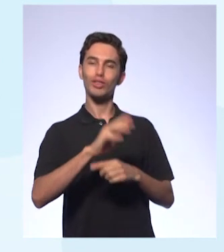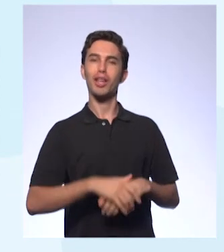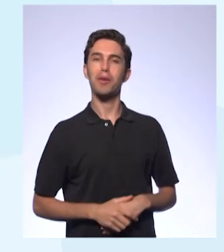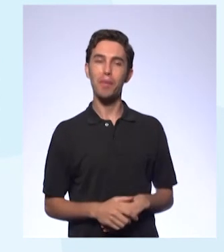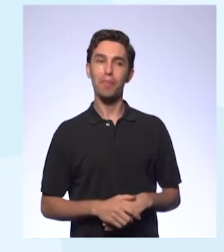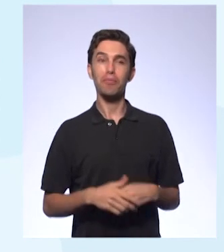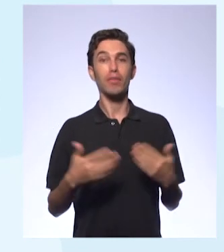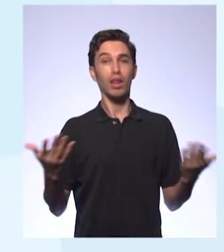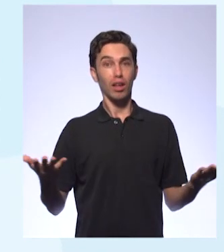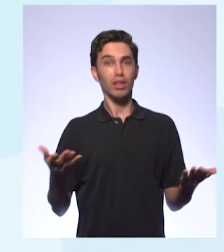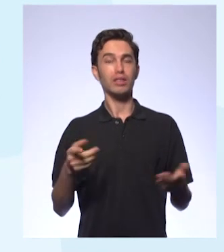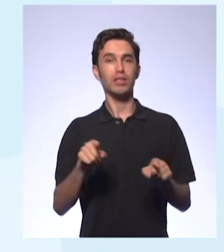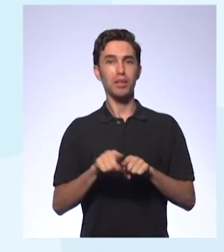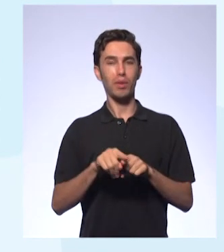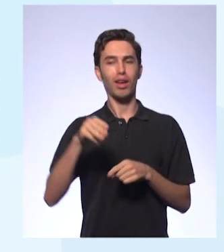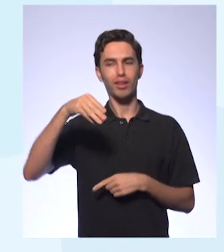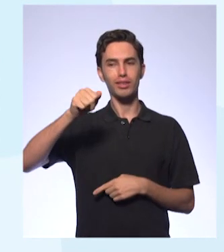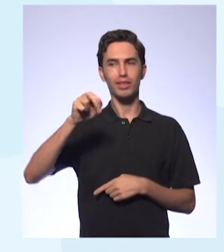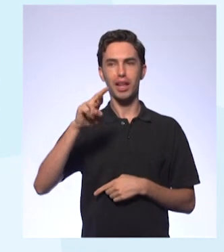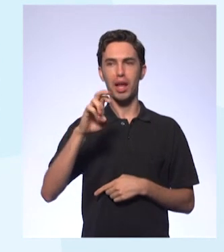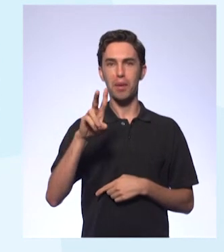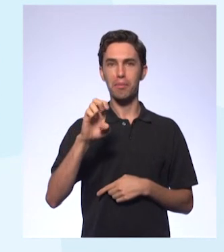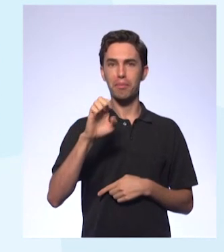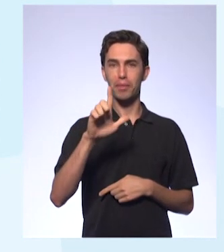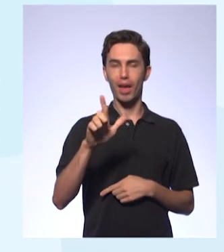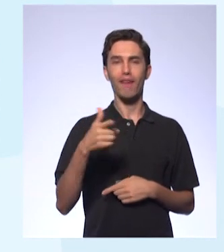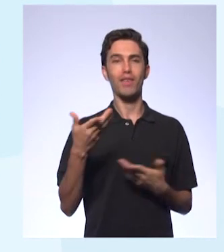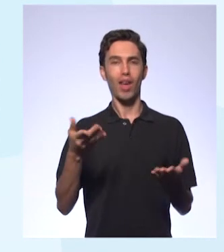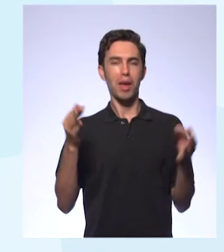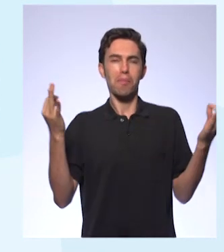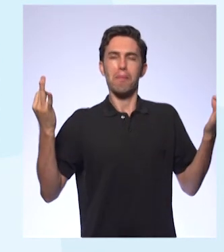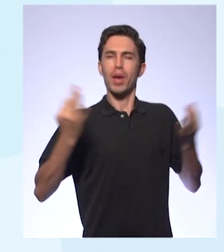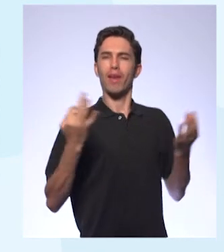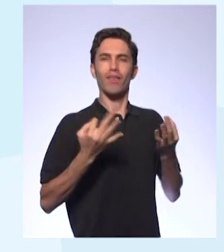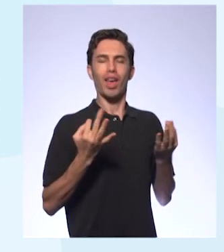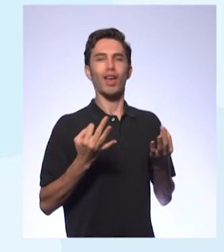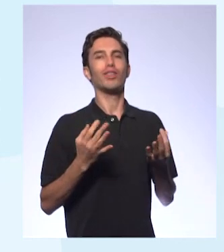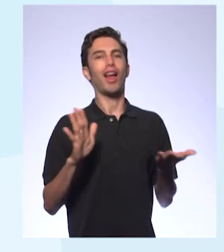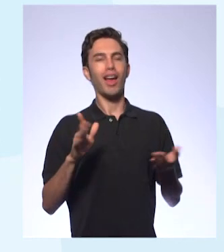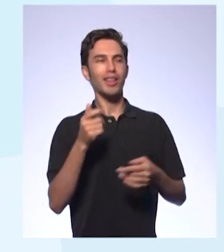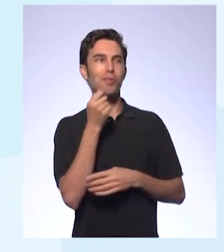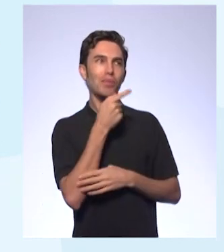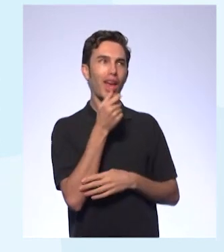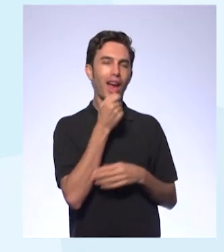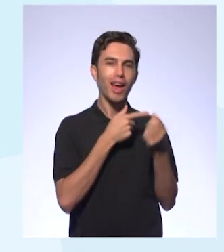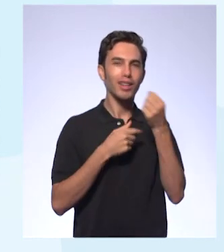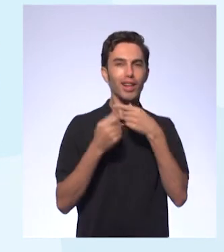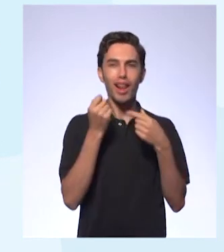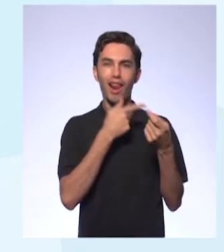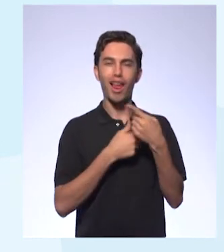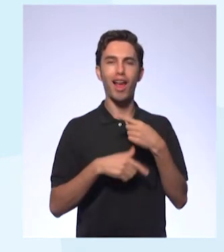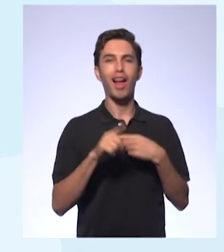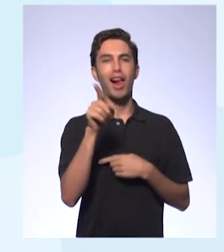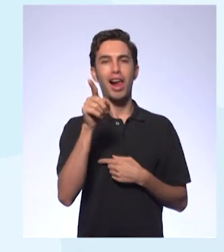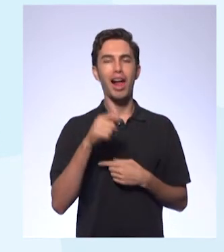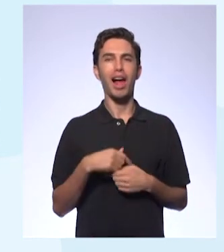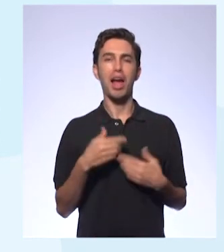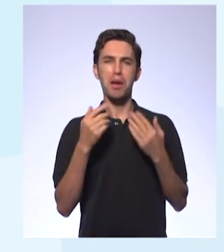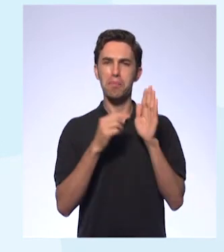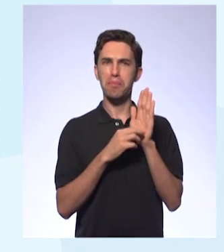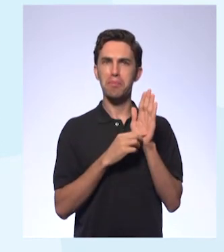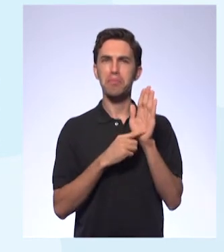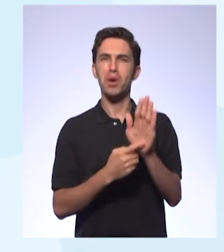não dizer que o filme da Marvel é absolutamente perfeito, as piadas ali presentes não